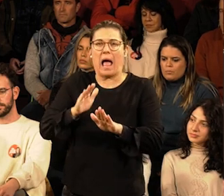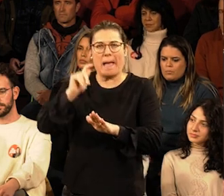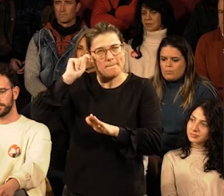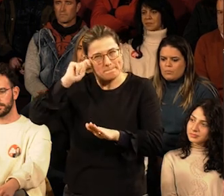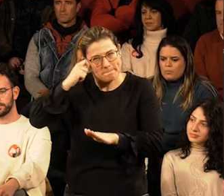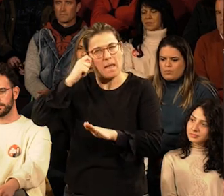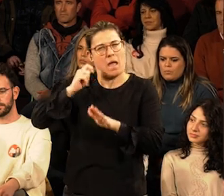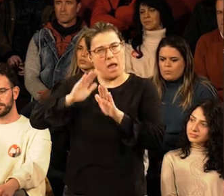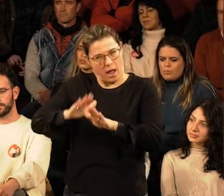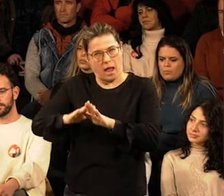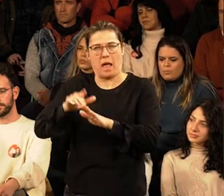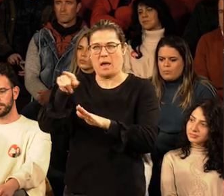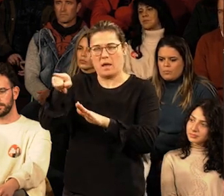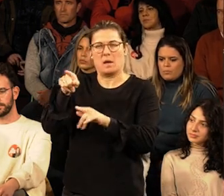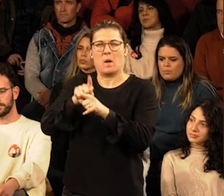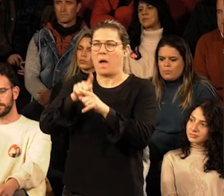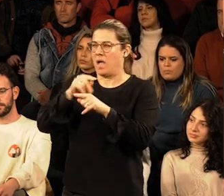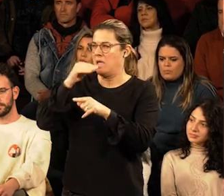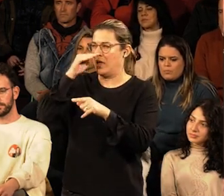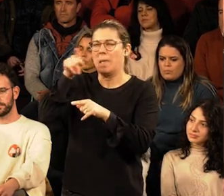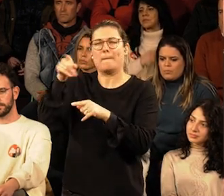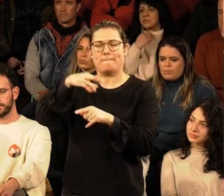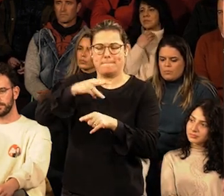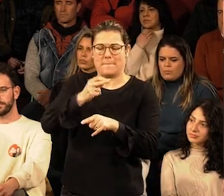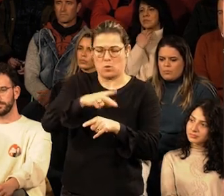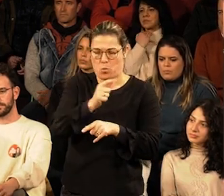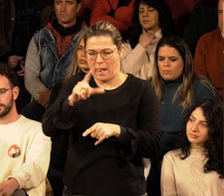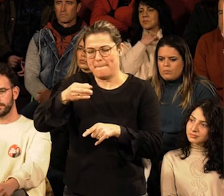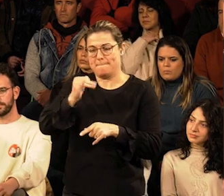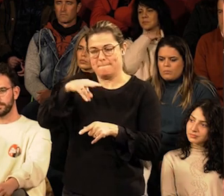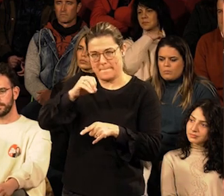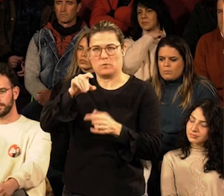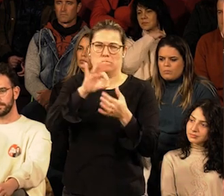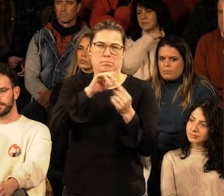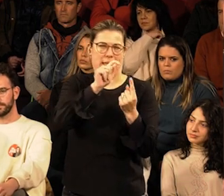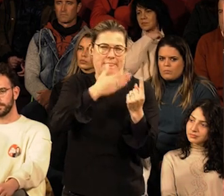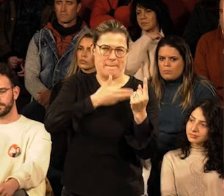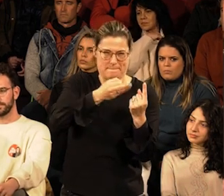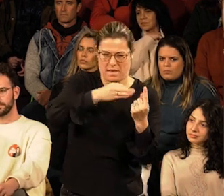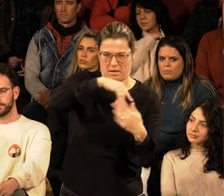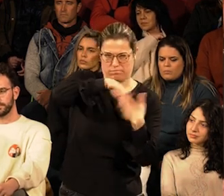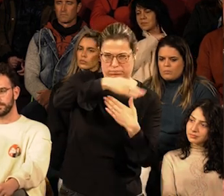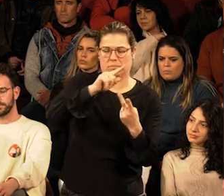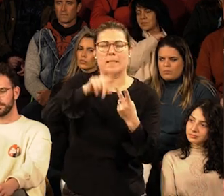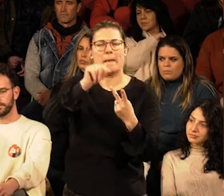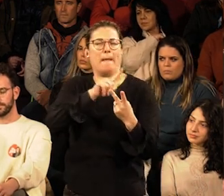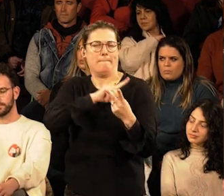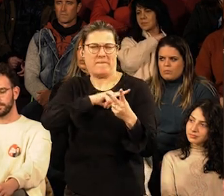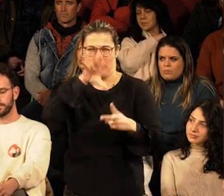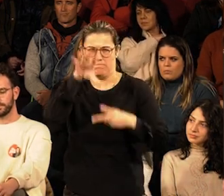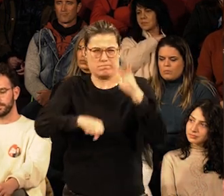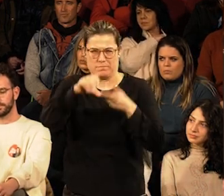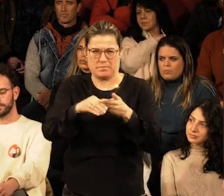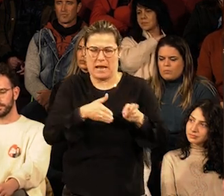da arrogância das tropelias de Manuel EDP do prosseguimento das privatizações dos setores